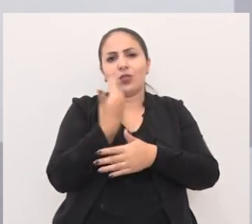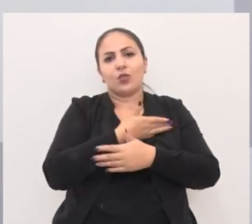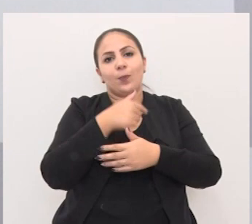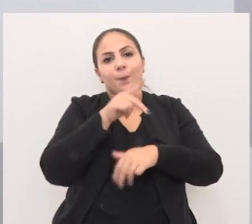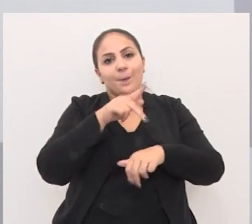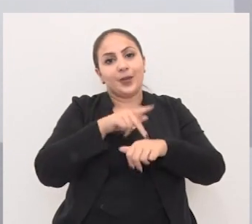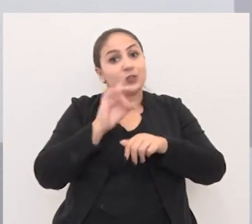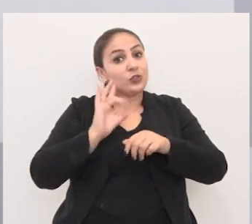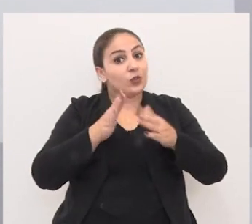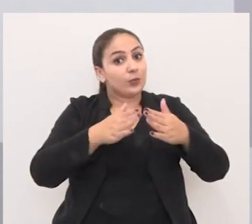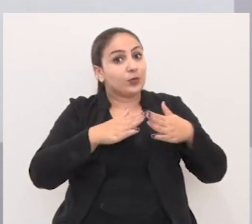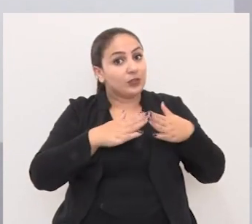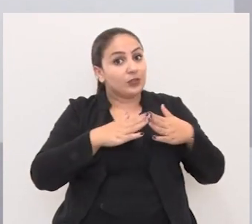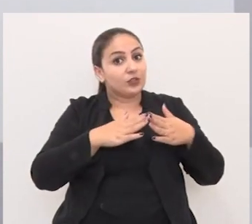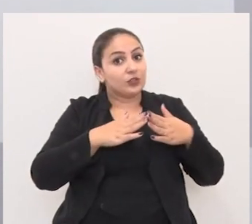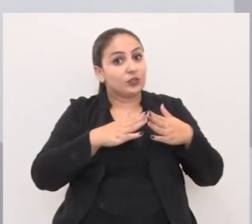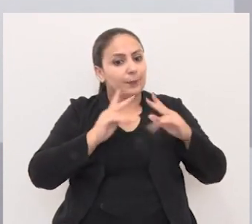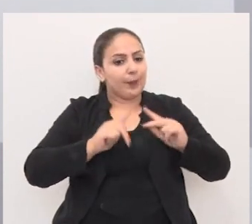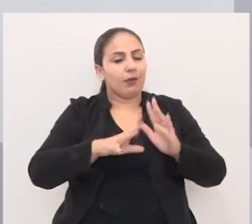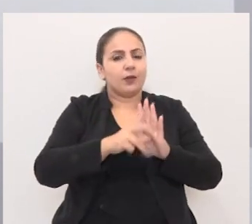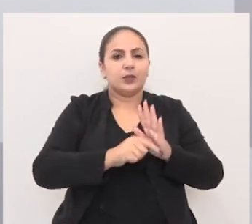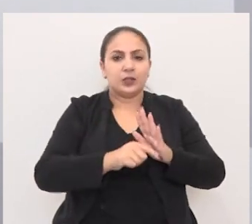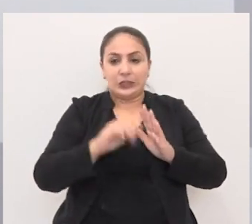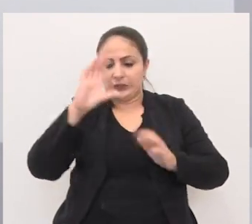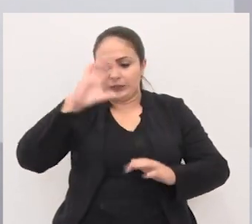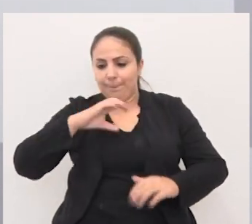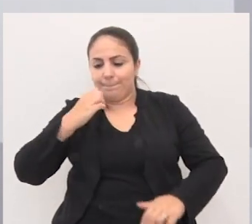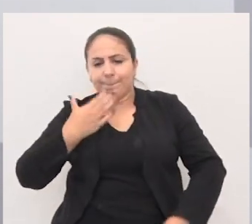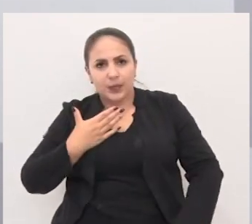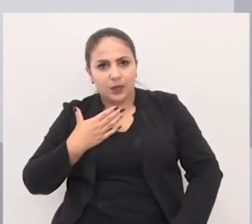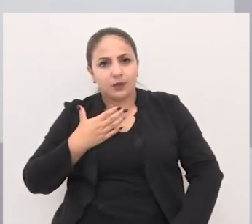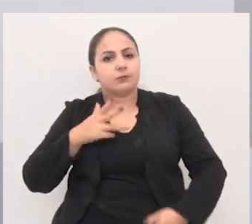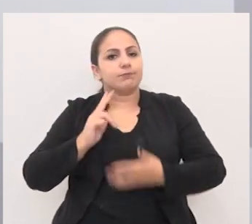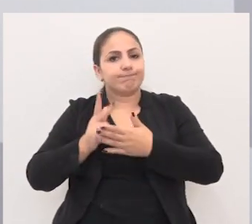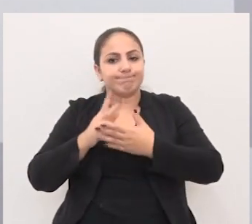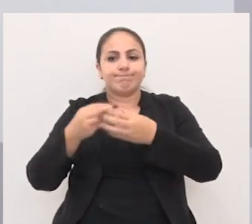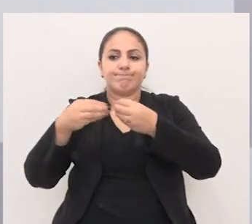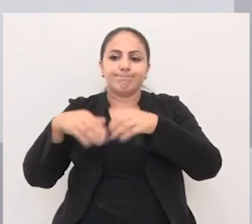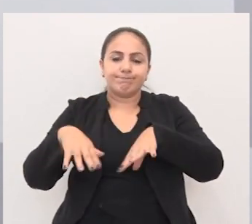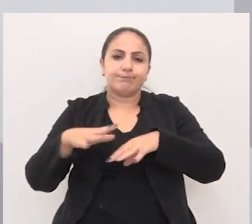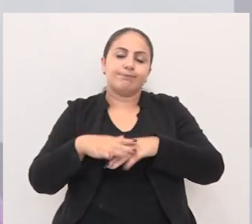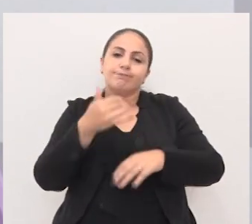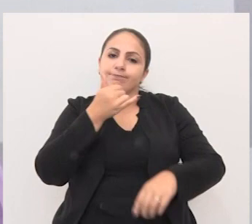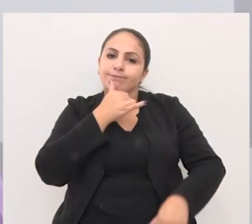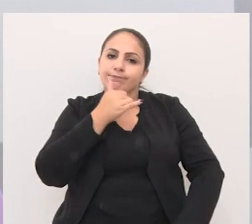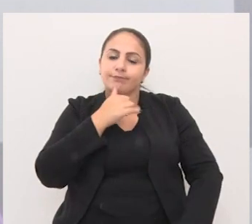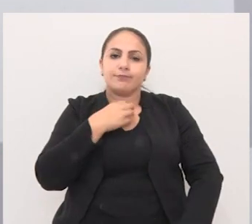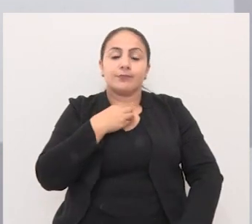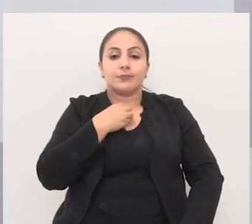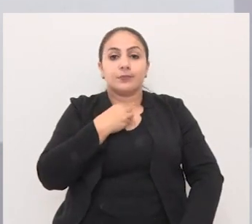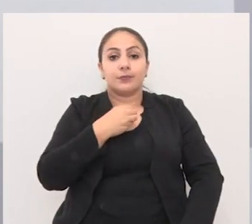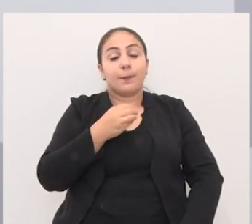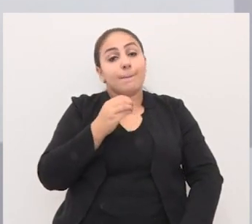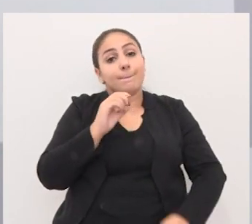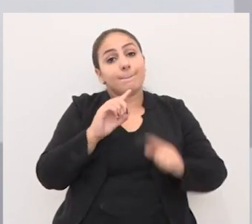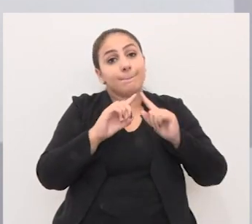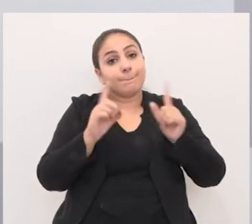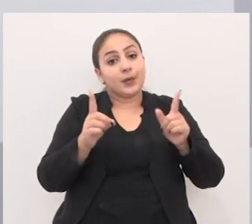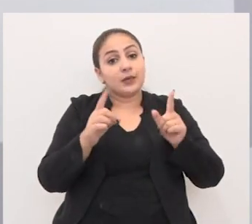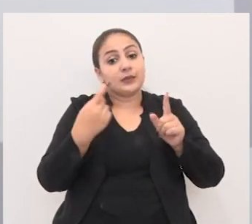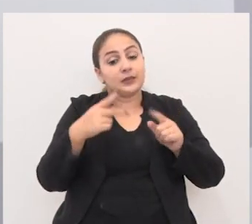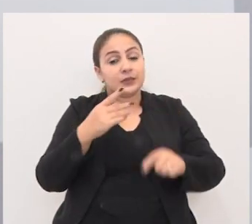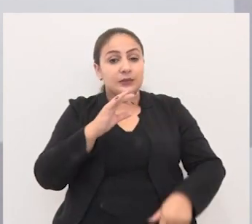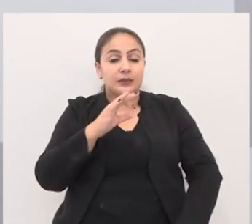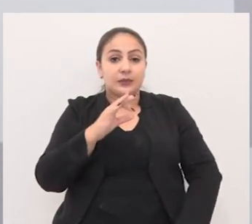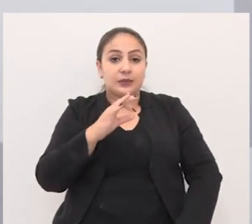do nosso país só defendem bandido. O cidadão de bem acaba sendo sempre o prejudicado, infelizmente. Mas essas